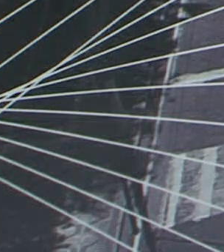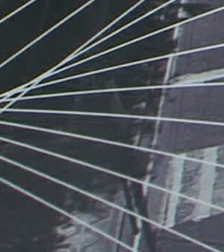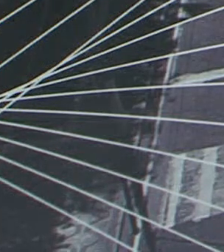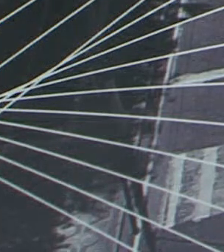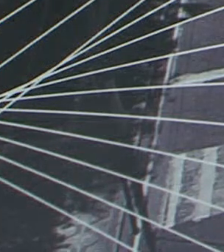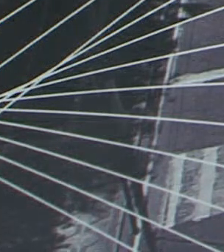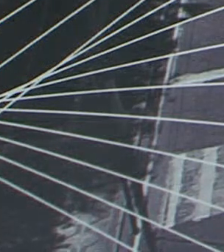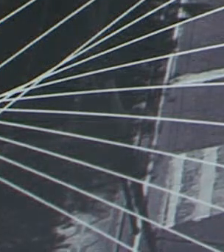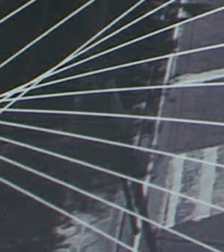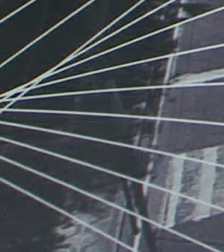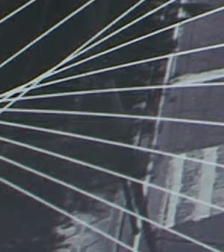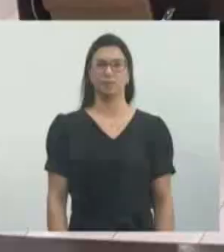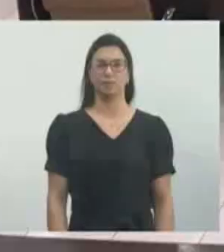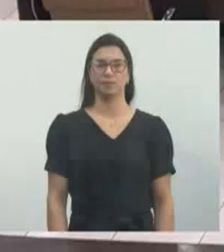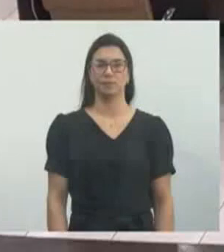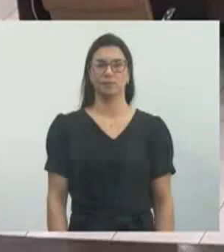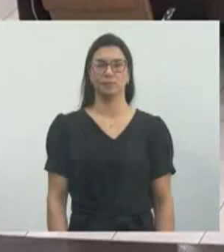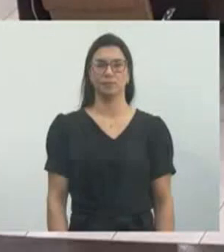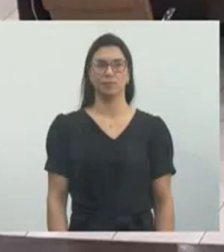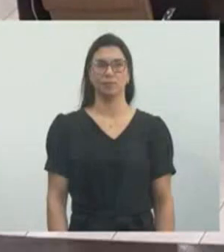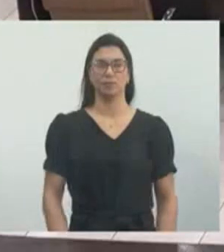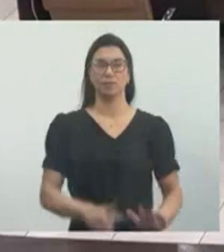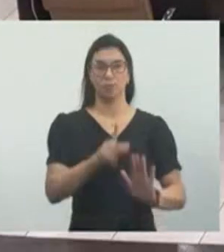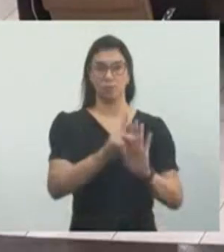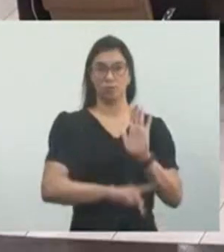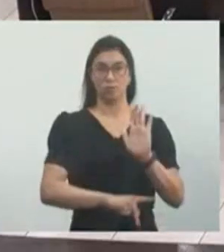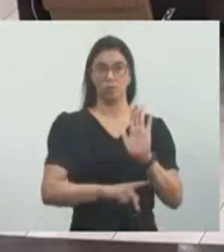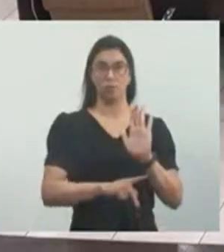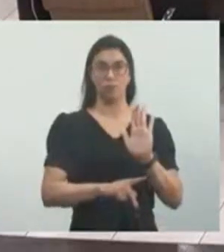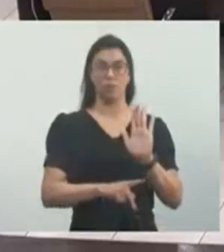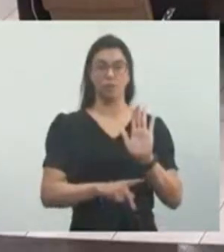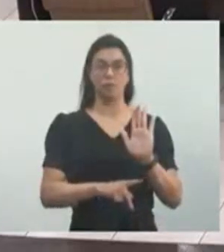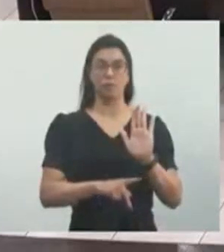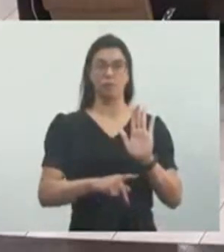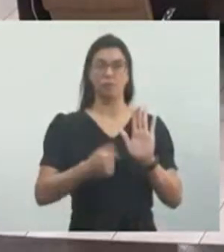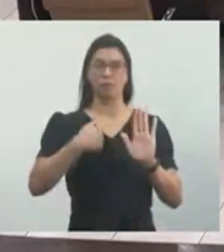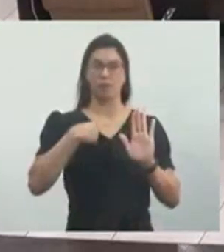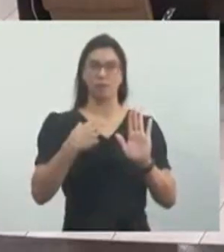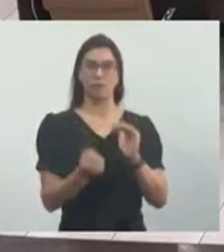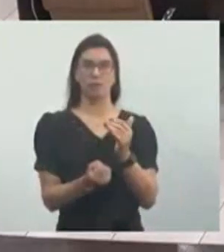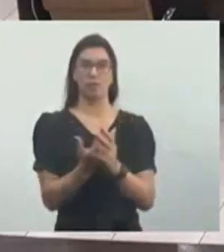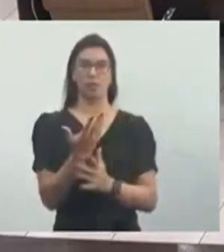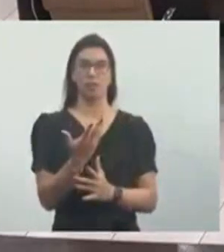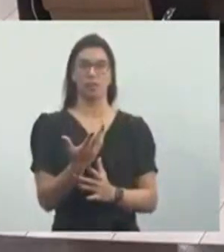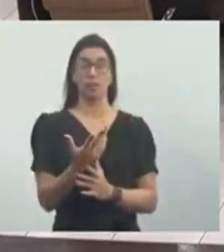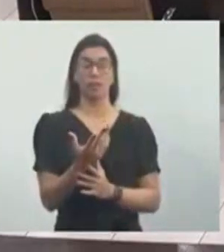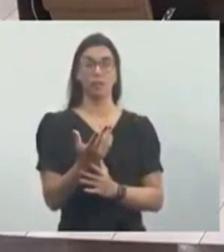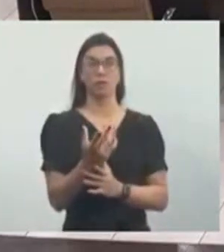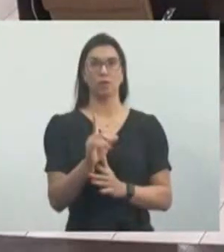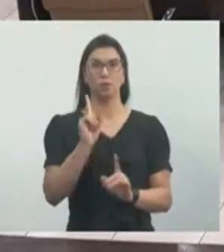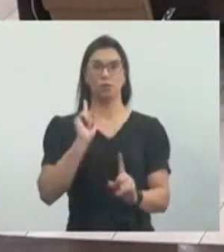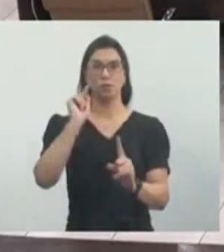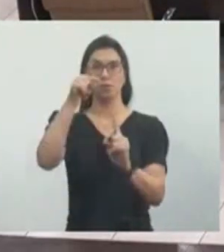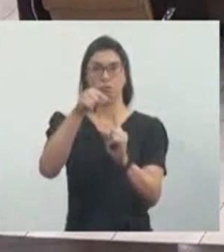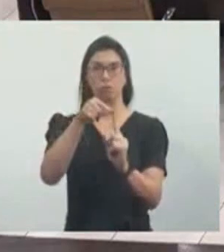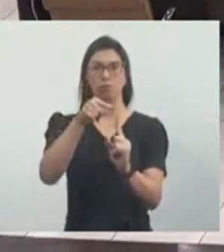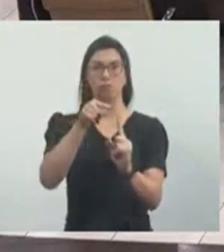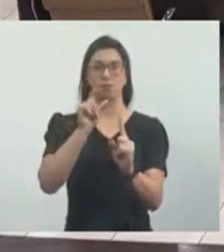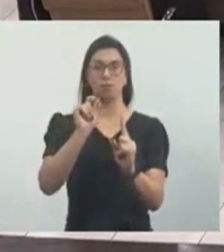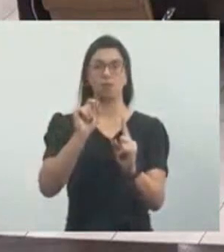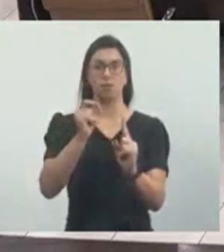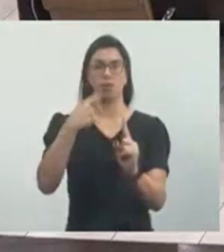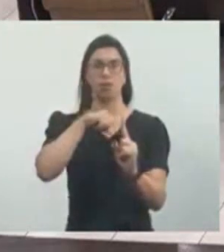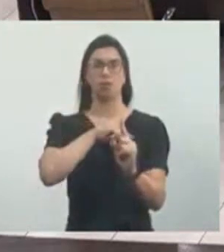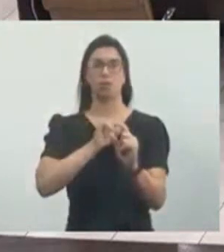trabalho nesse setor. Veja. Esse projeto eu elaborei com a finalidade de